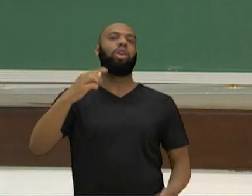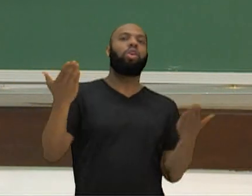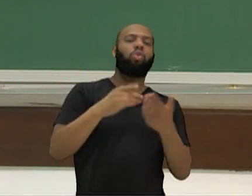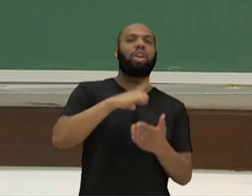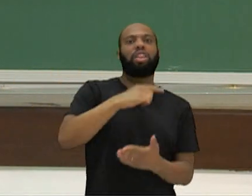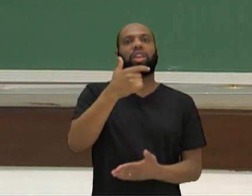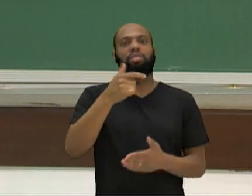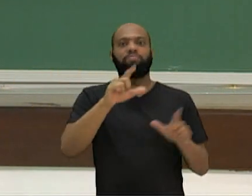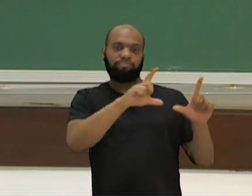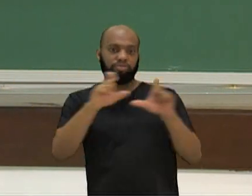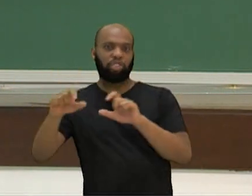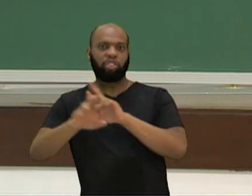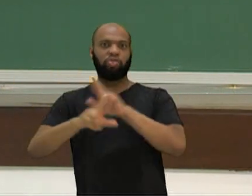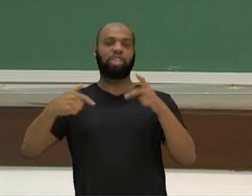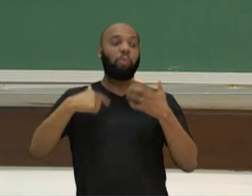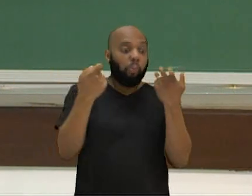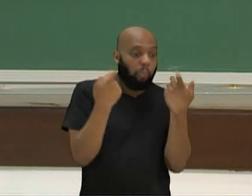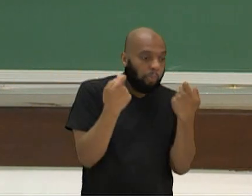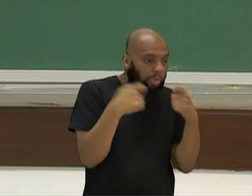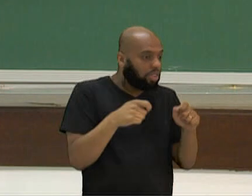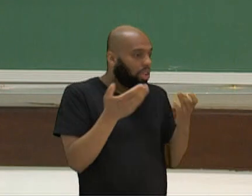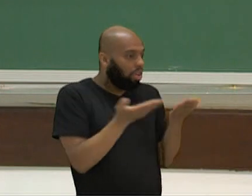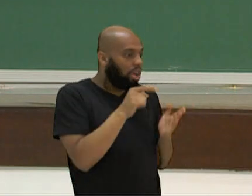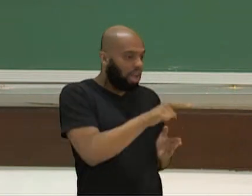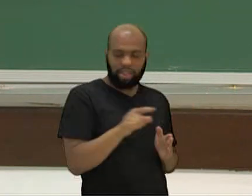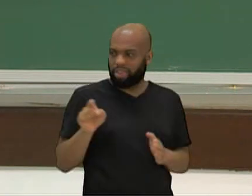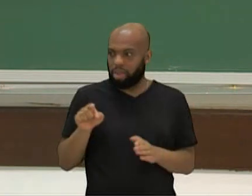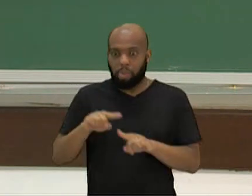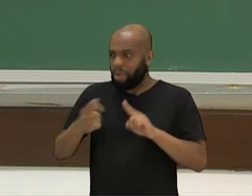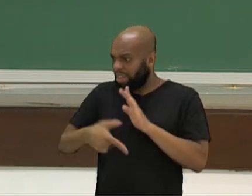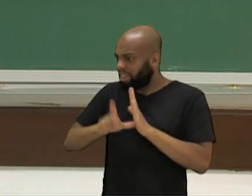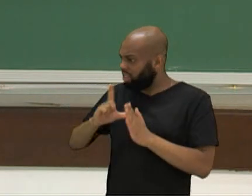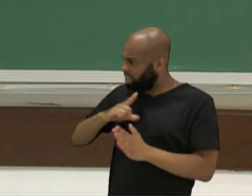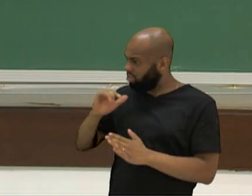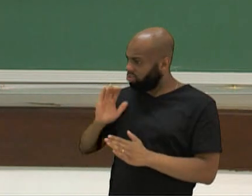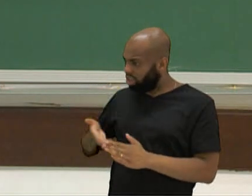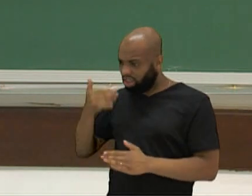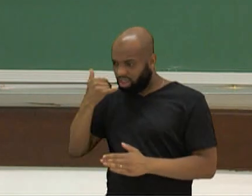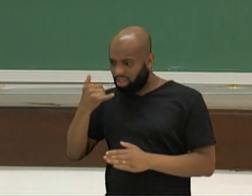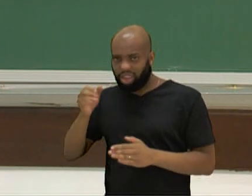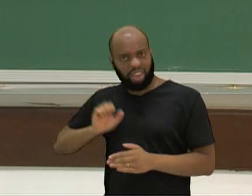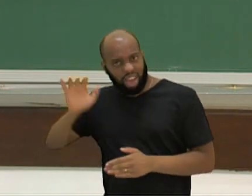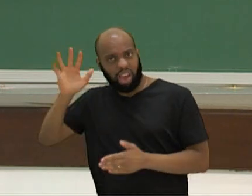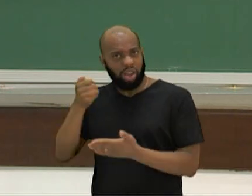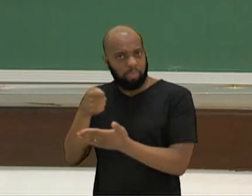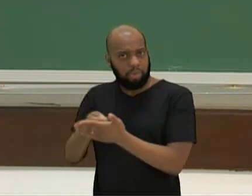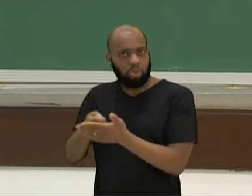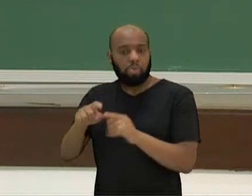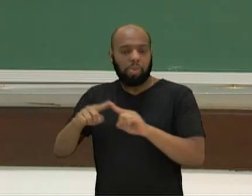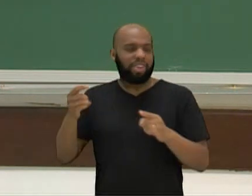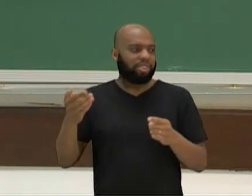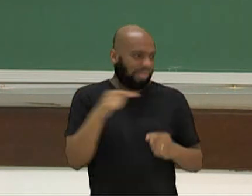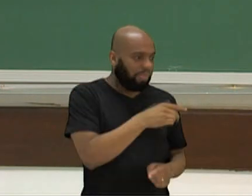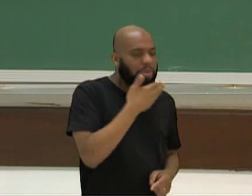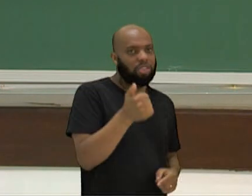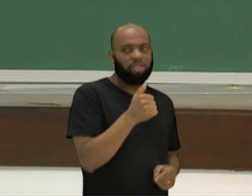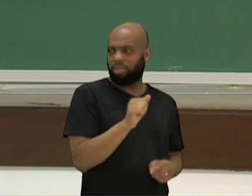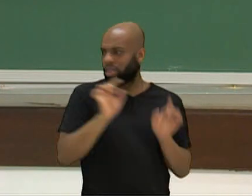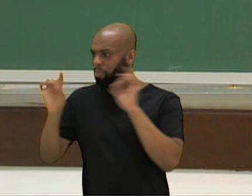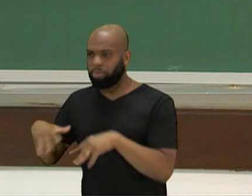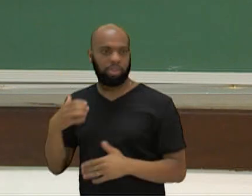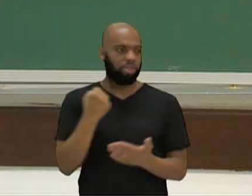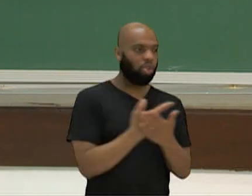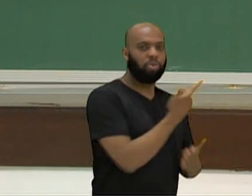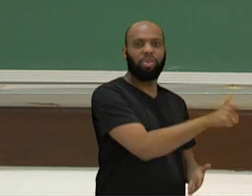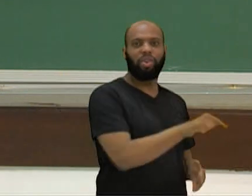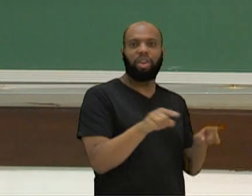câmeras, eu preciso desse celular. E aí você pagou caro, quis tanto aquele negócio, daqui a pouco já saiu um com uma coisinha que é melhor e você precisa do outro. Então é